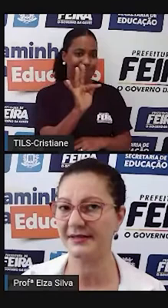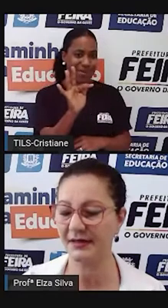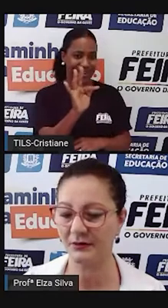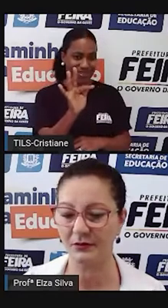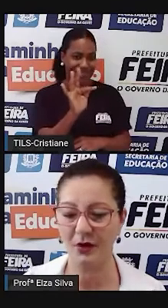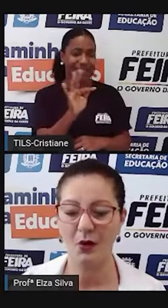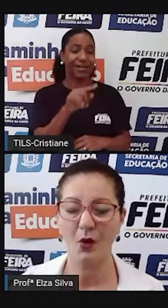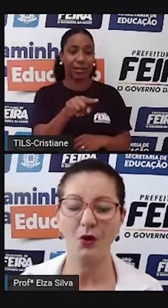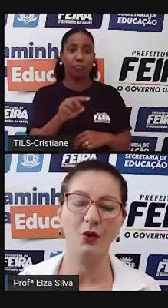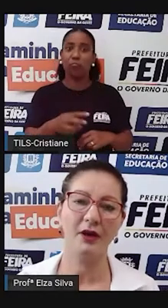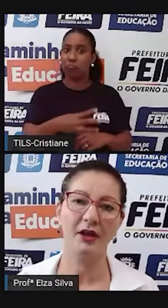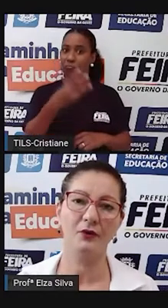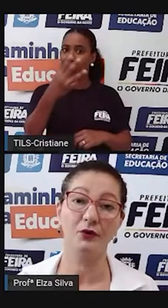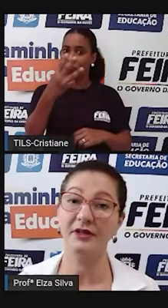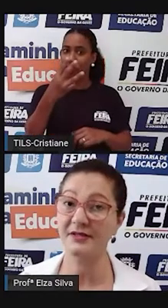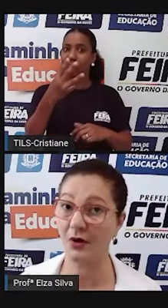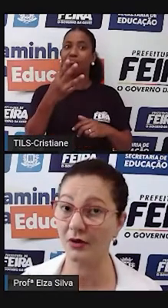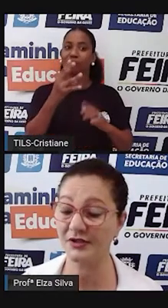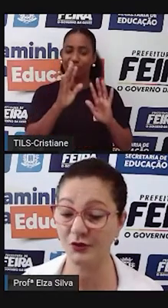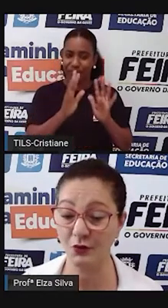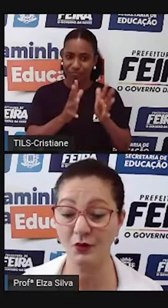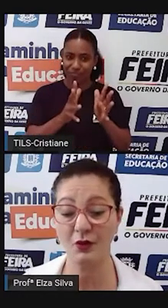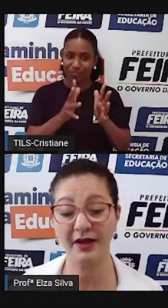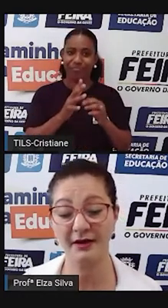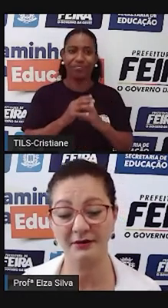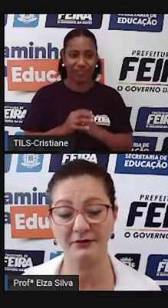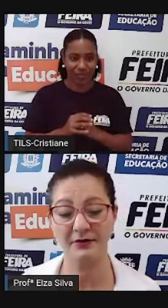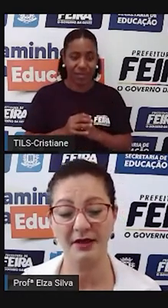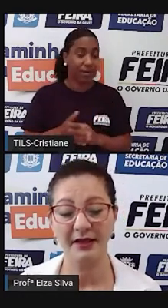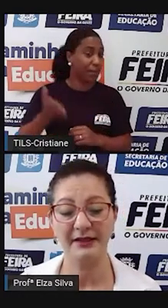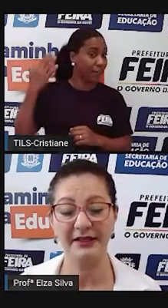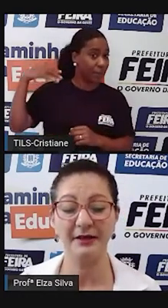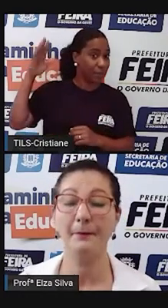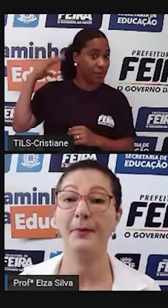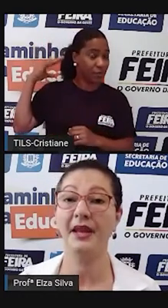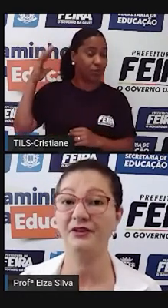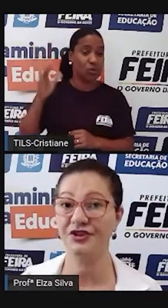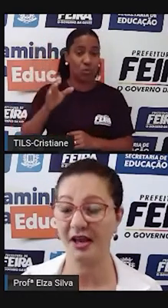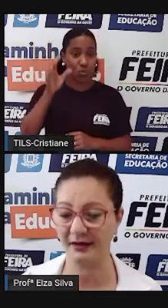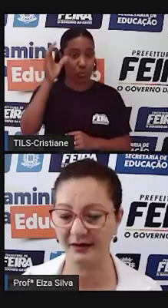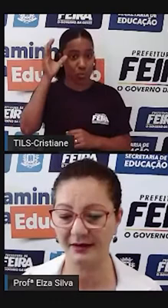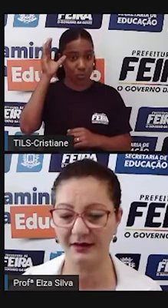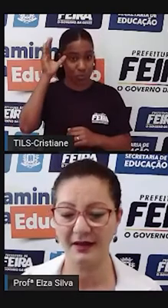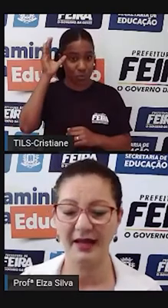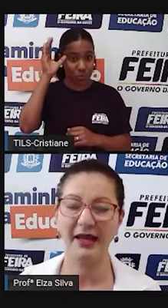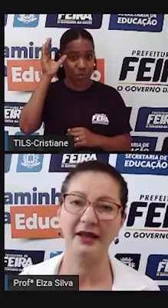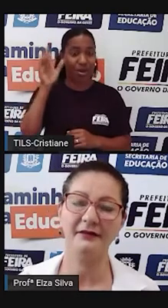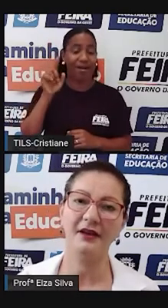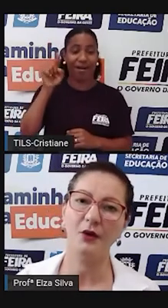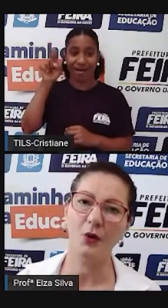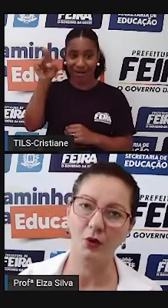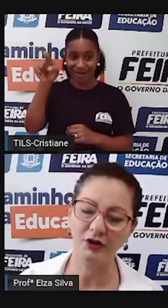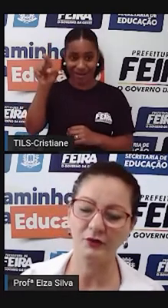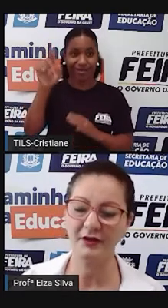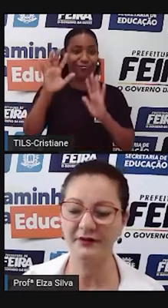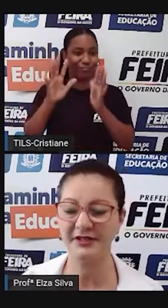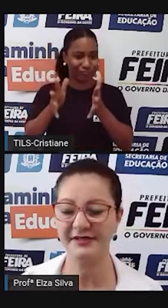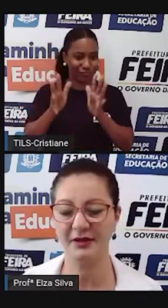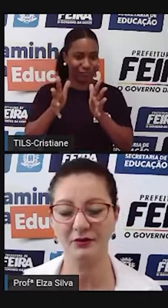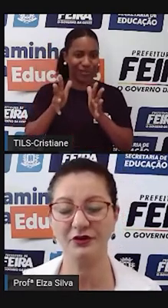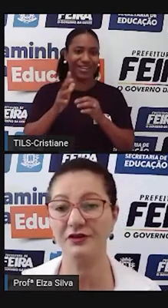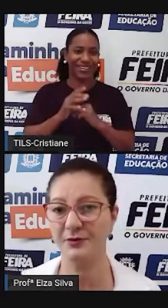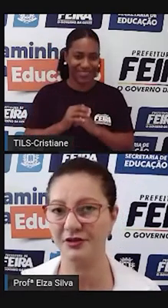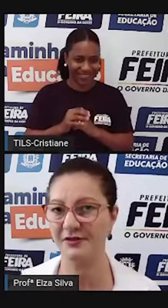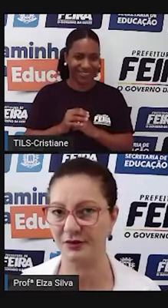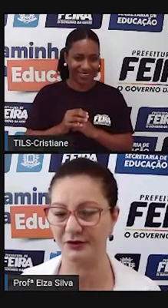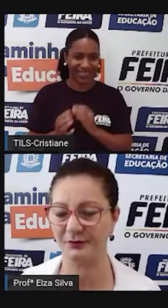última edição ocorreu no resort sul-coreano de Pyeongchang, entre 8 e